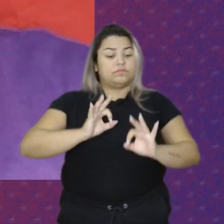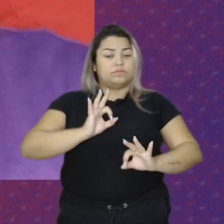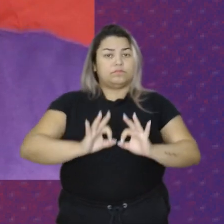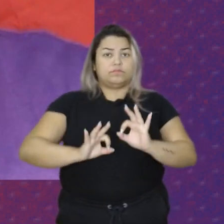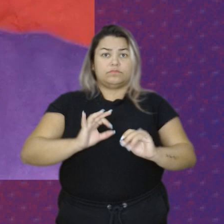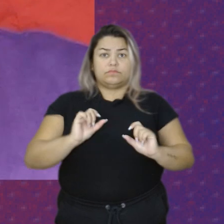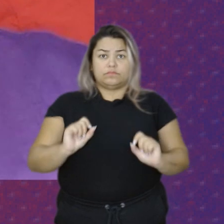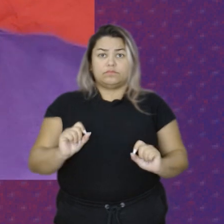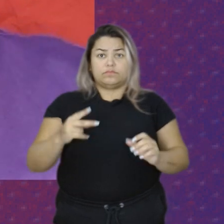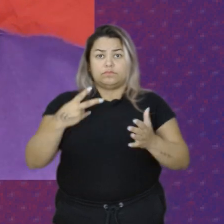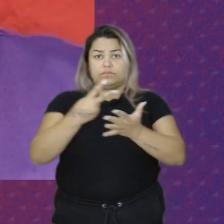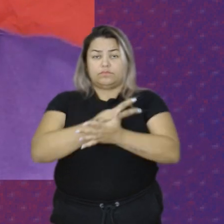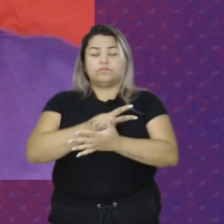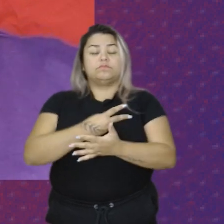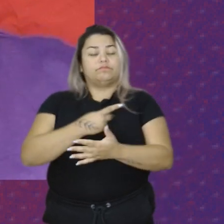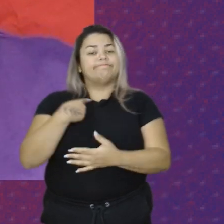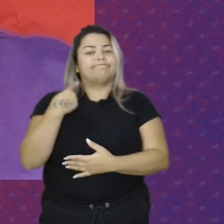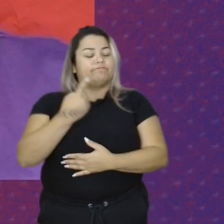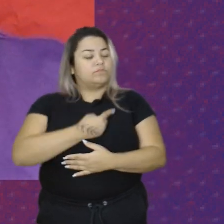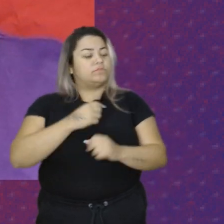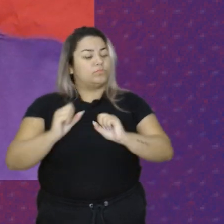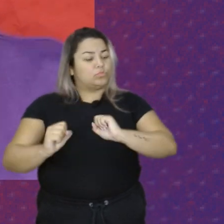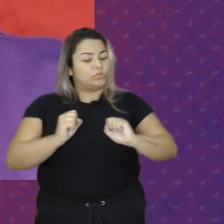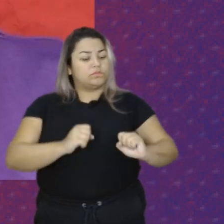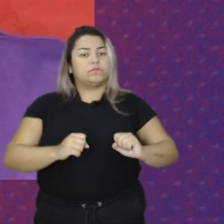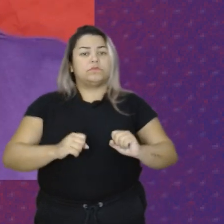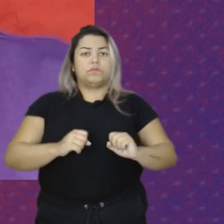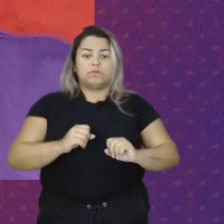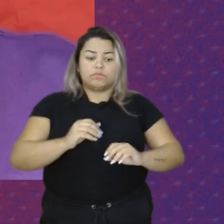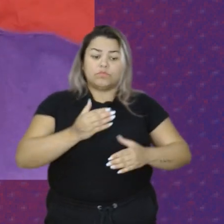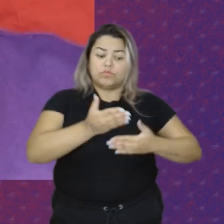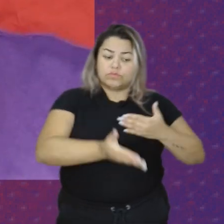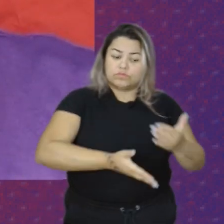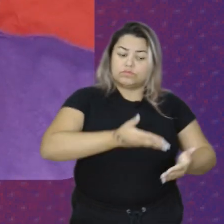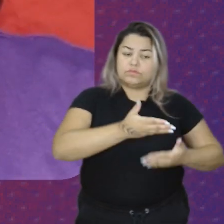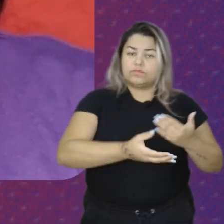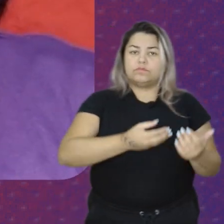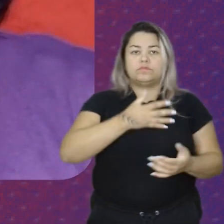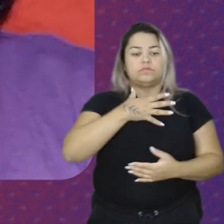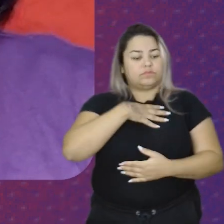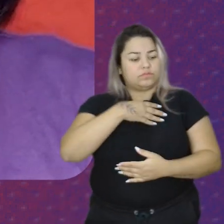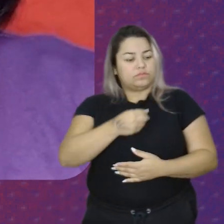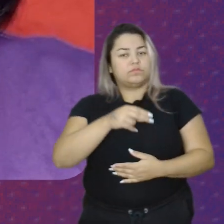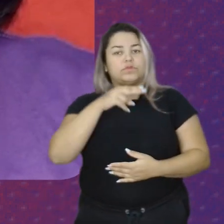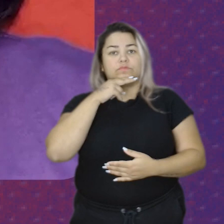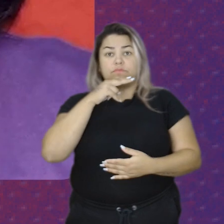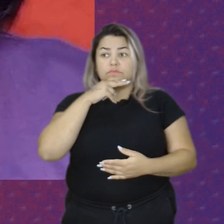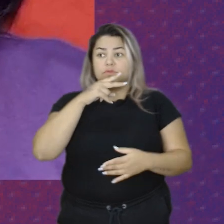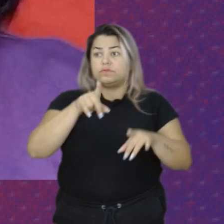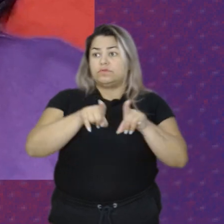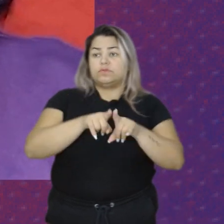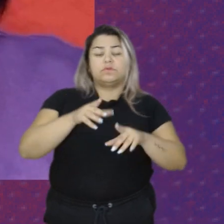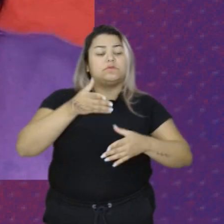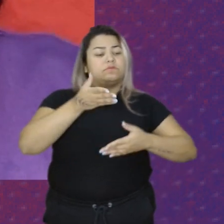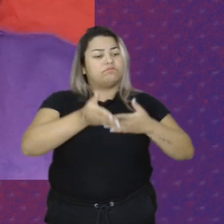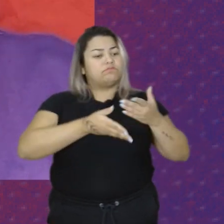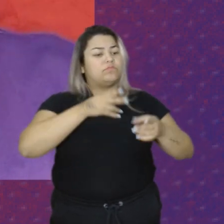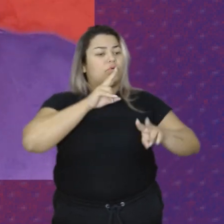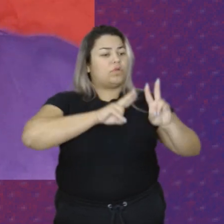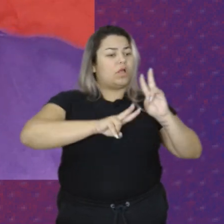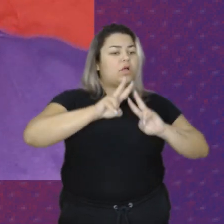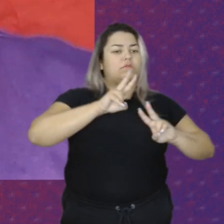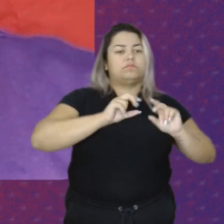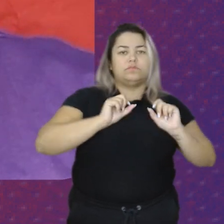de forma que a gente possa criar nossos filhos, nossos netos, tendo essa justiça ambiental, com esse olhar de